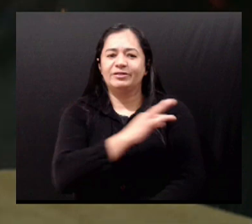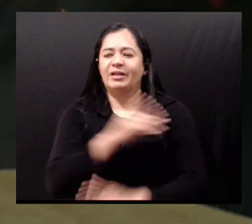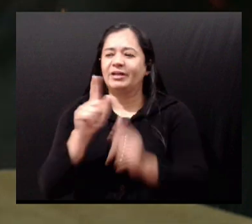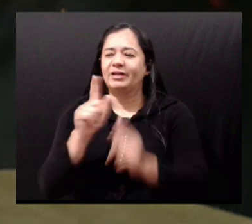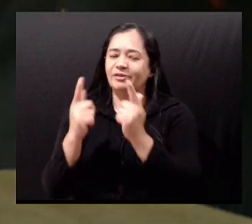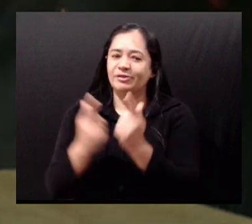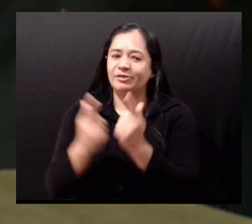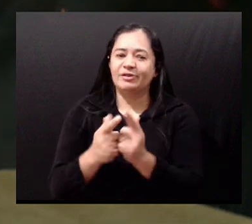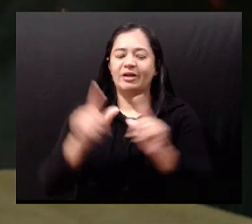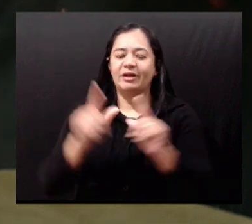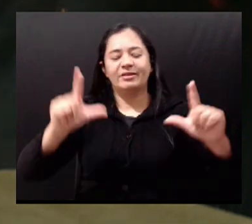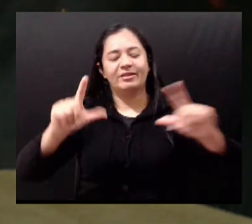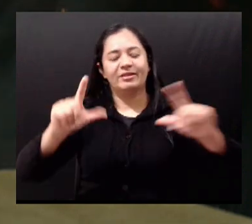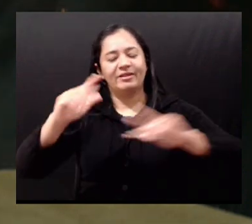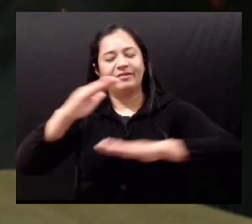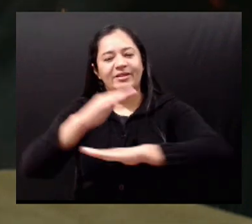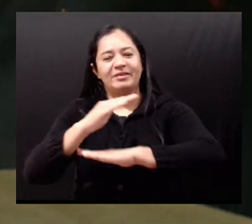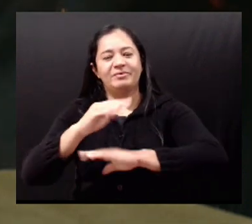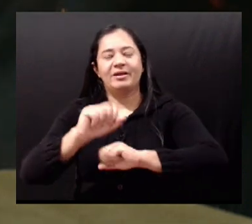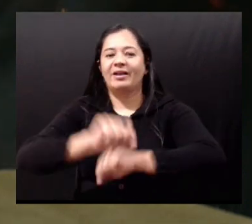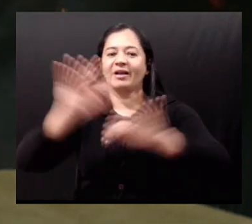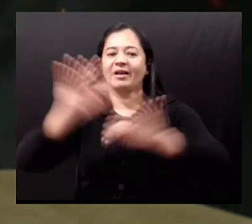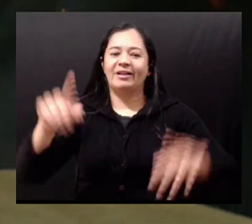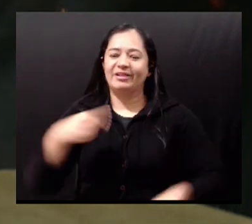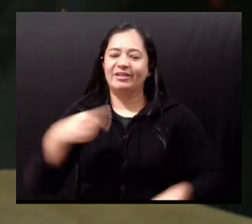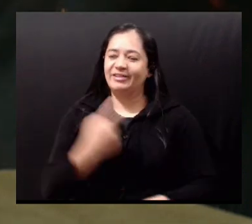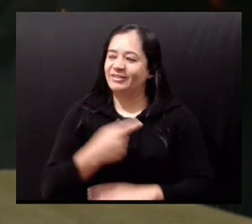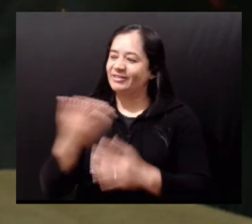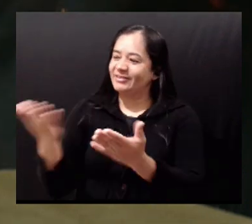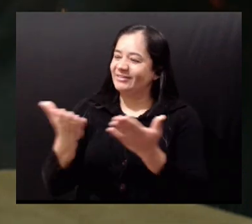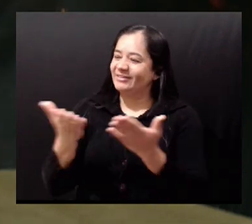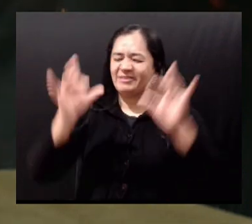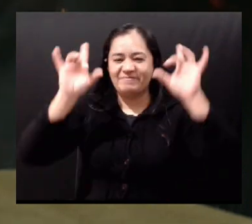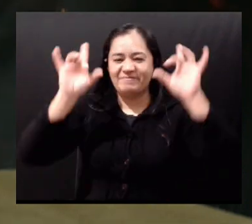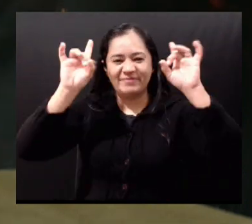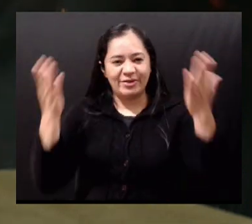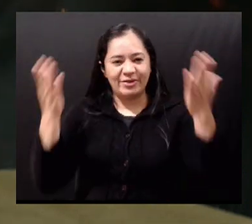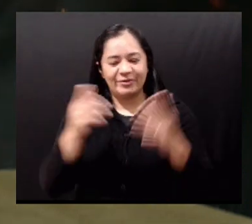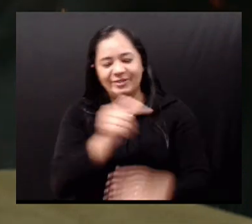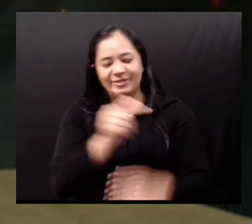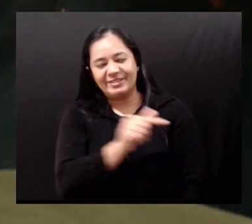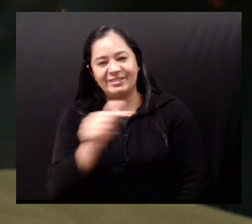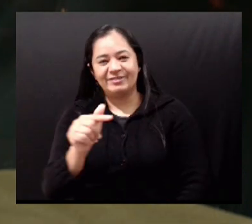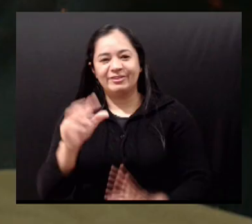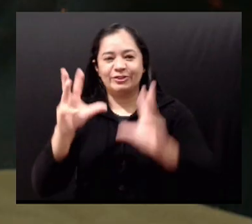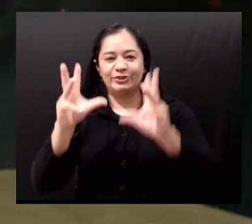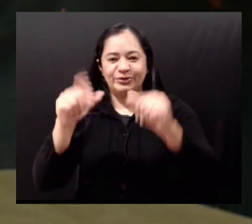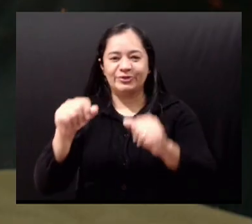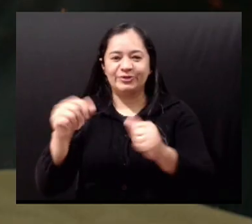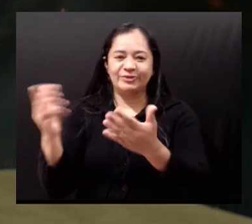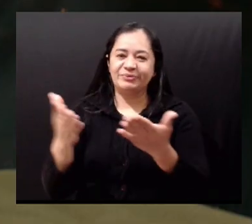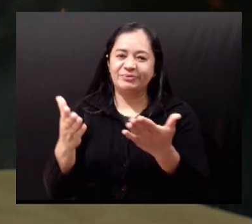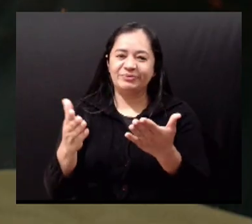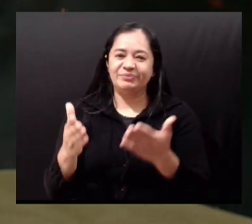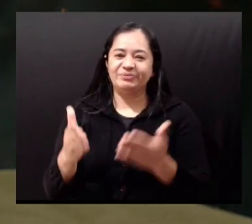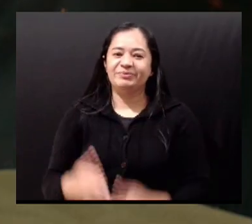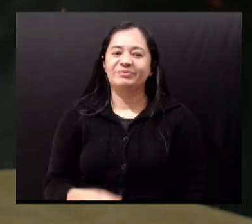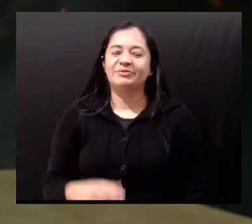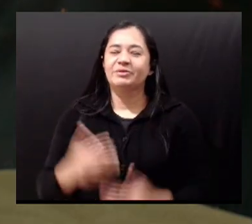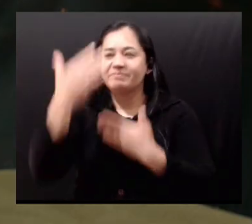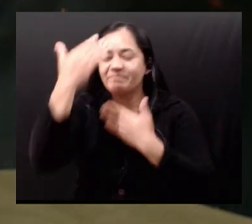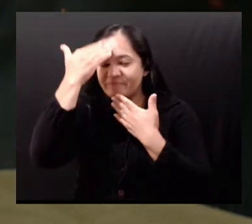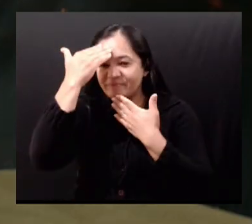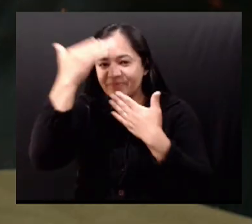Câmara e, claro, as nossas convidadas de hoje e de toda a semana, né? Os nossos convidados. Gente, muito obrigada, tá? Muito